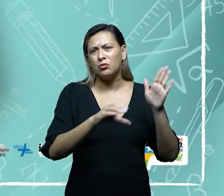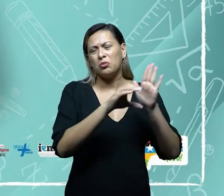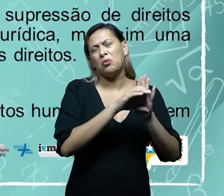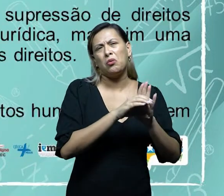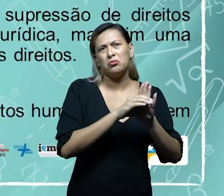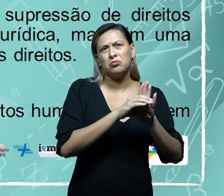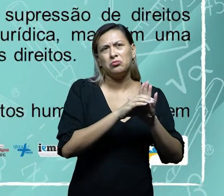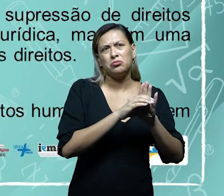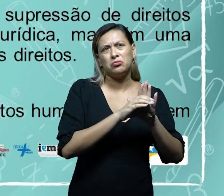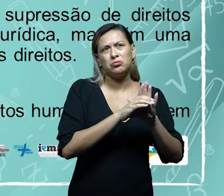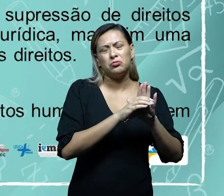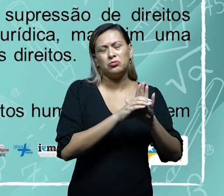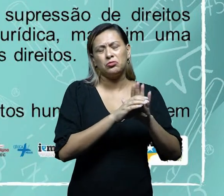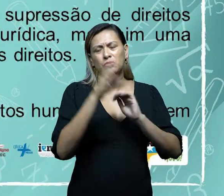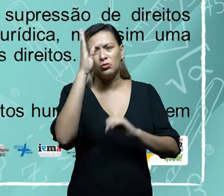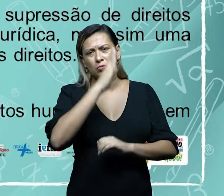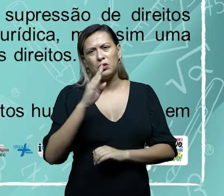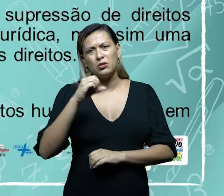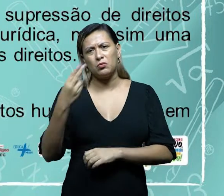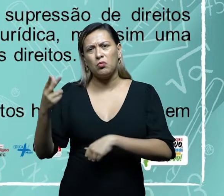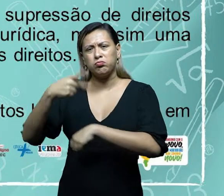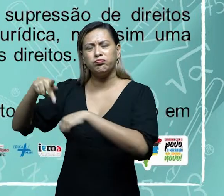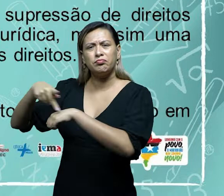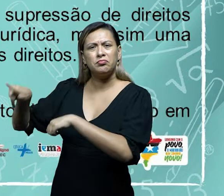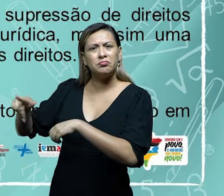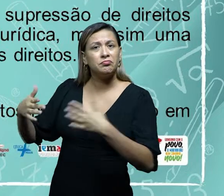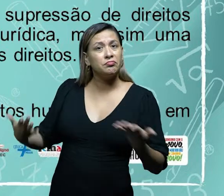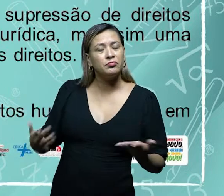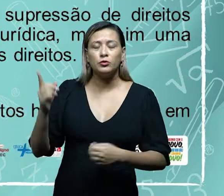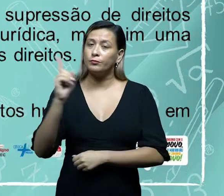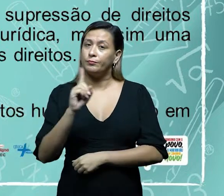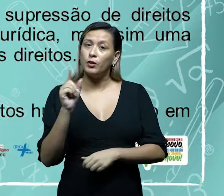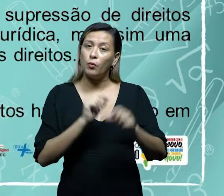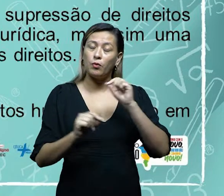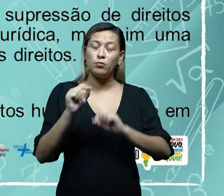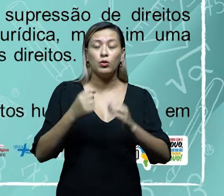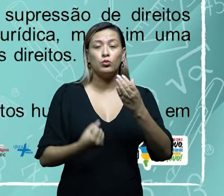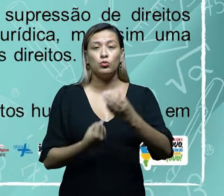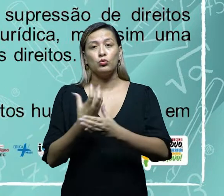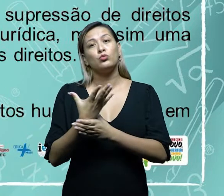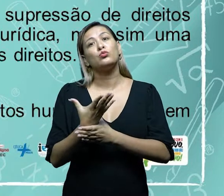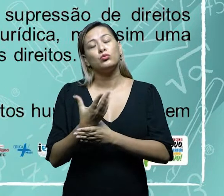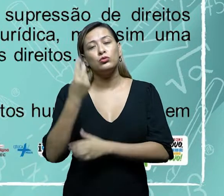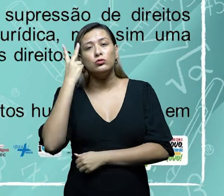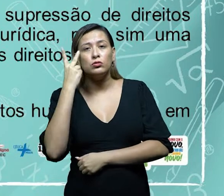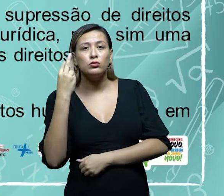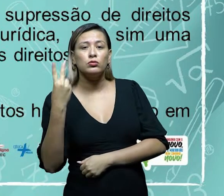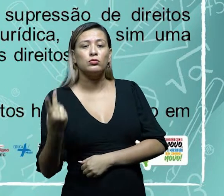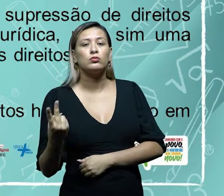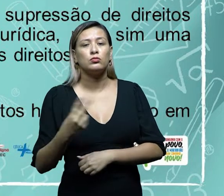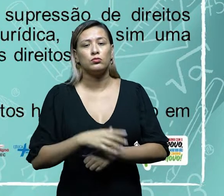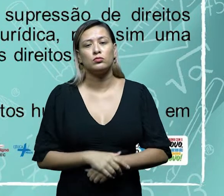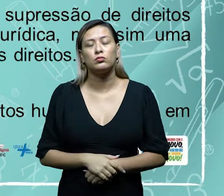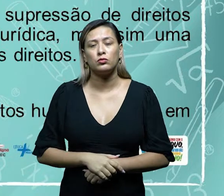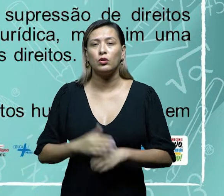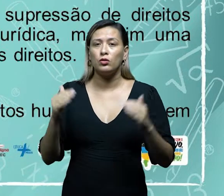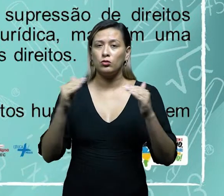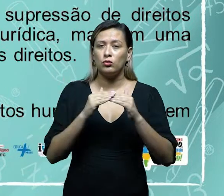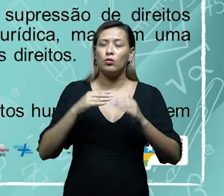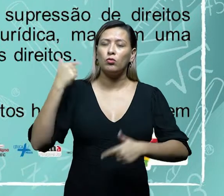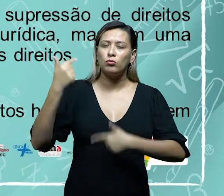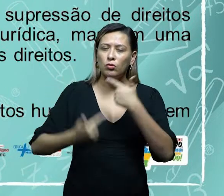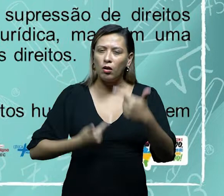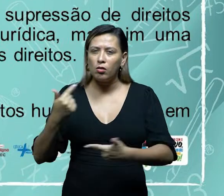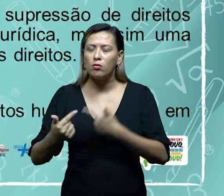assim que surge. Esses direitos, eles nascem, de fato, né, historicamente, de acordo com as lutas dos movimentos